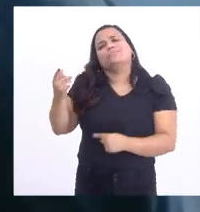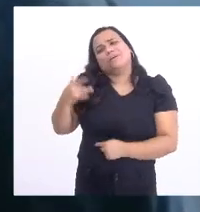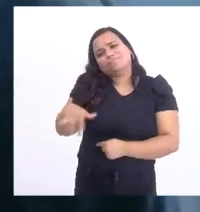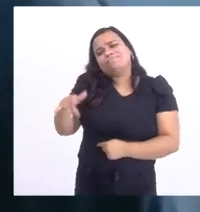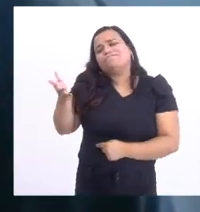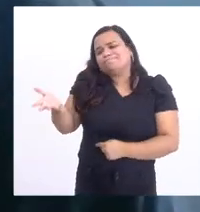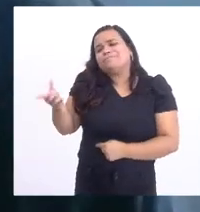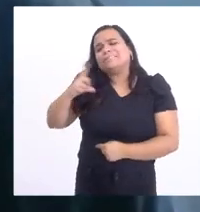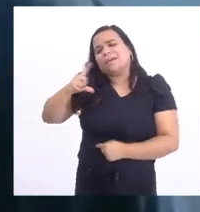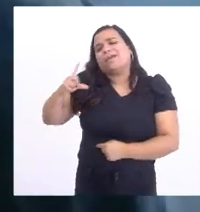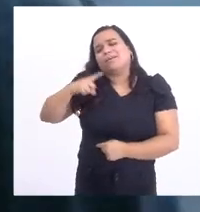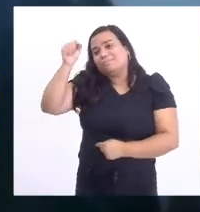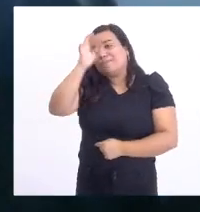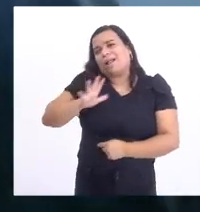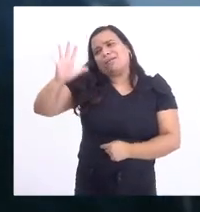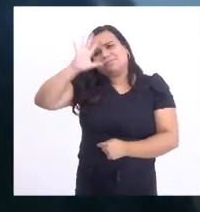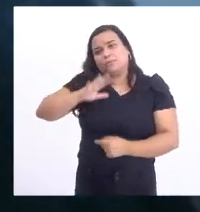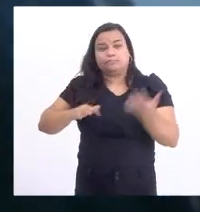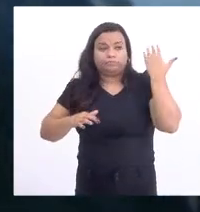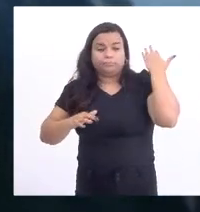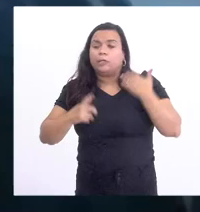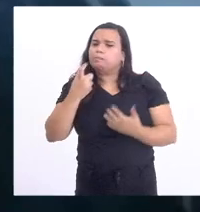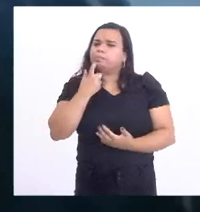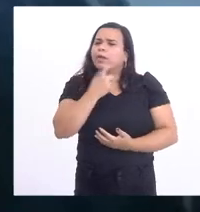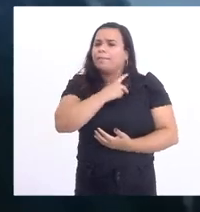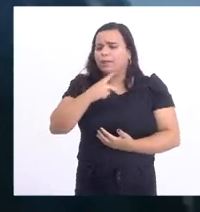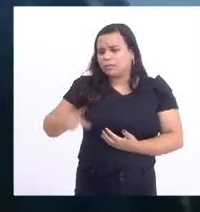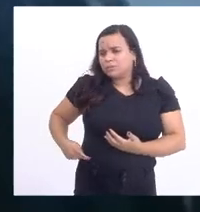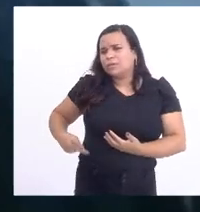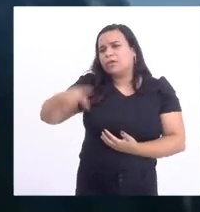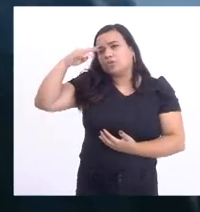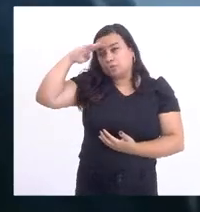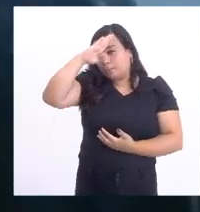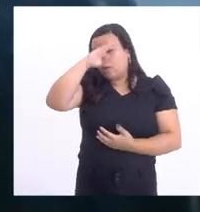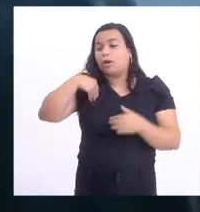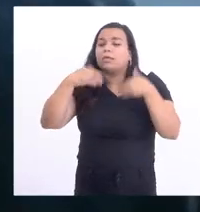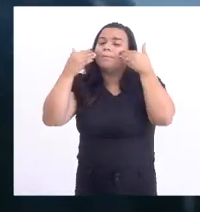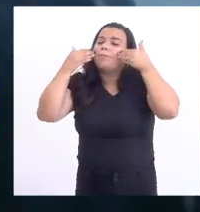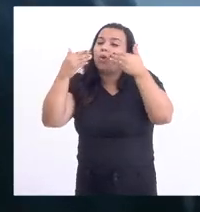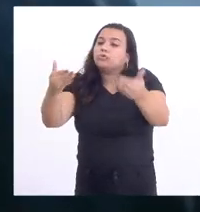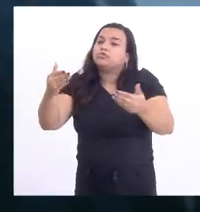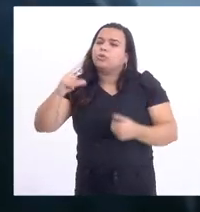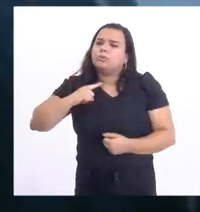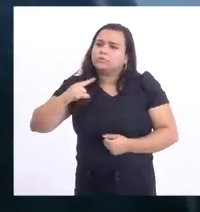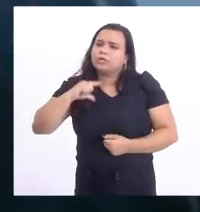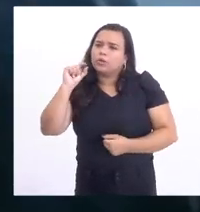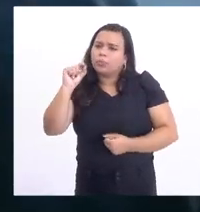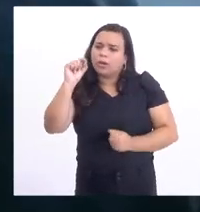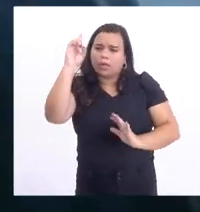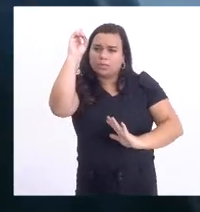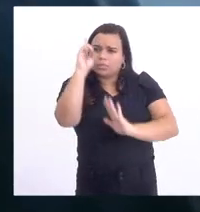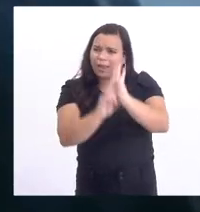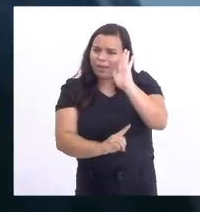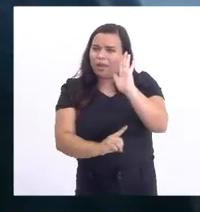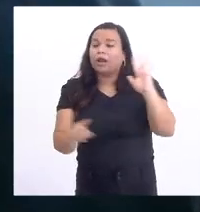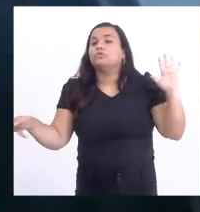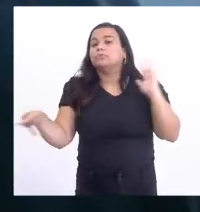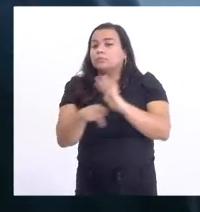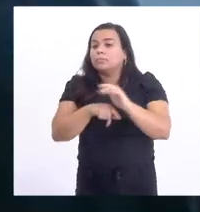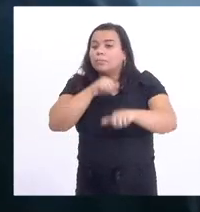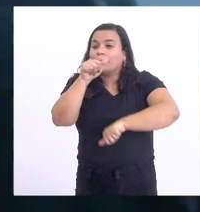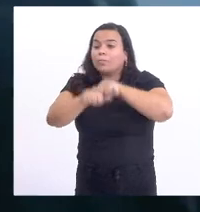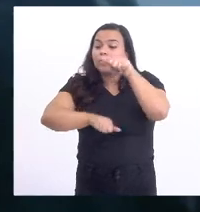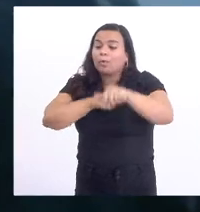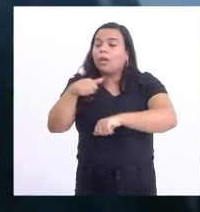Recentemente, o presidente Bolsonaro apresentou um decreto que modifica a Lei